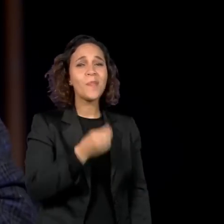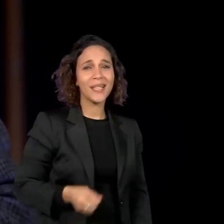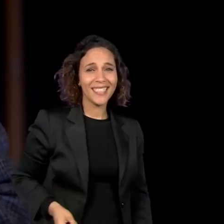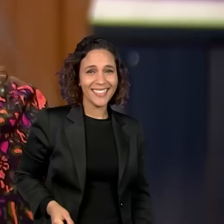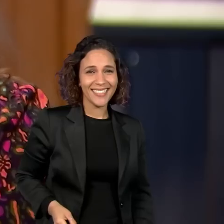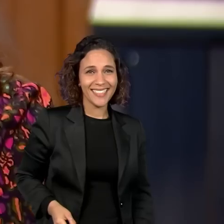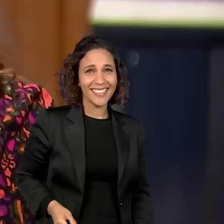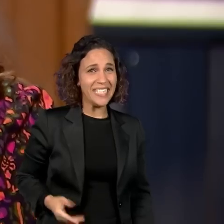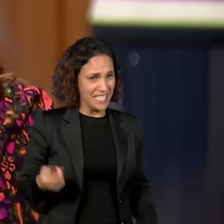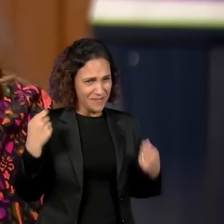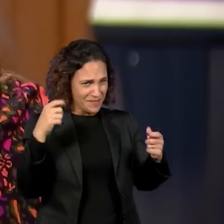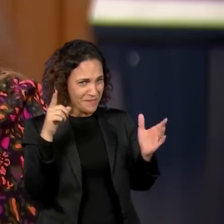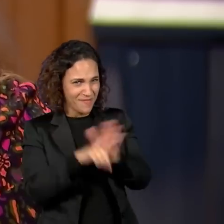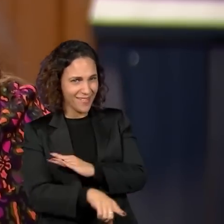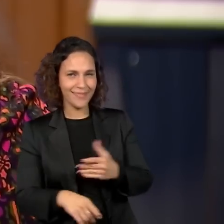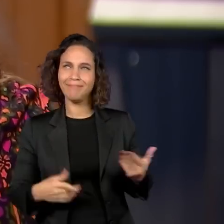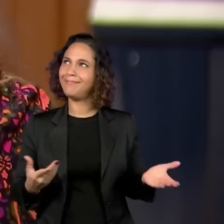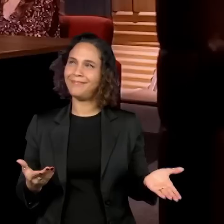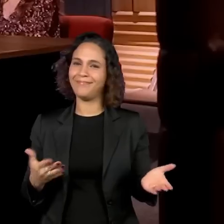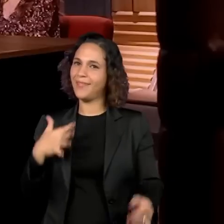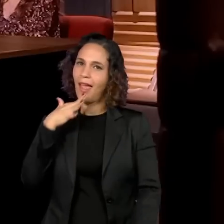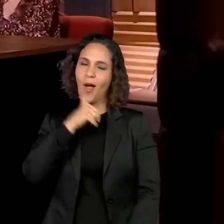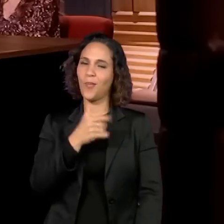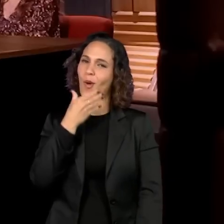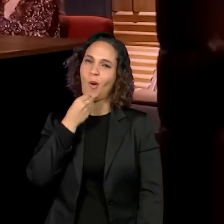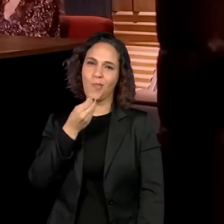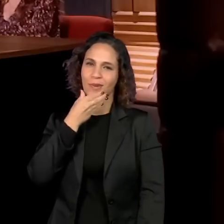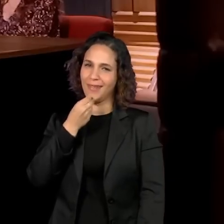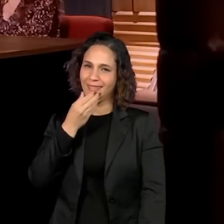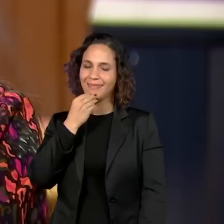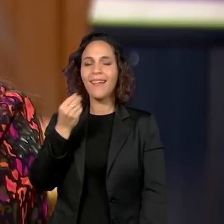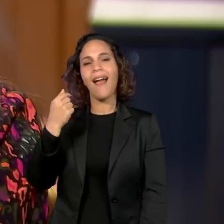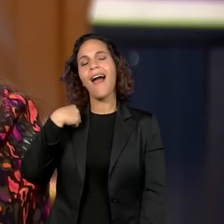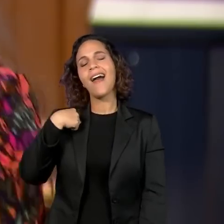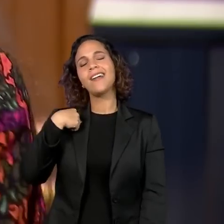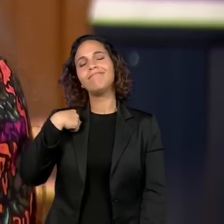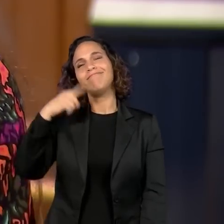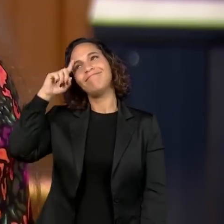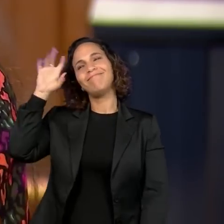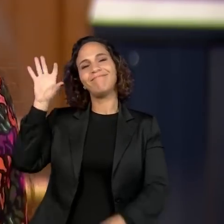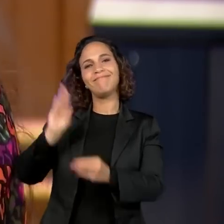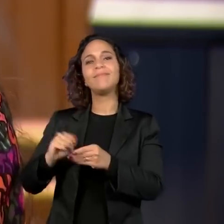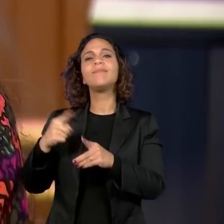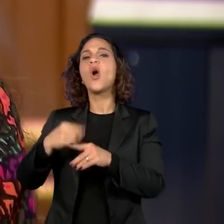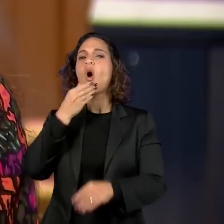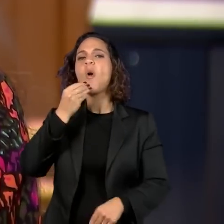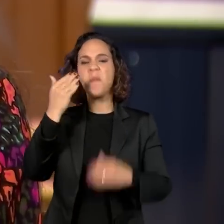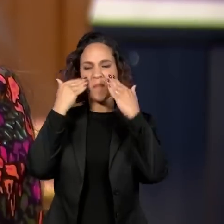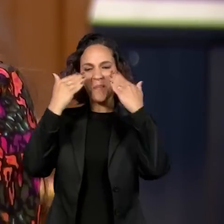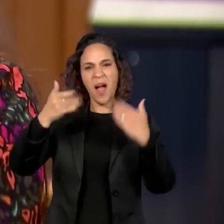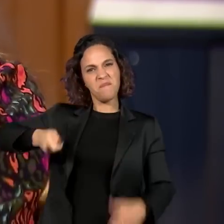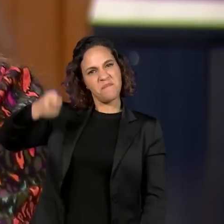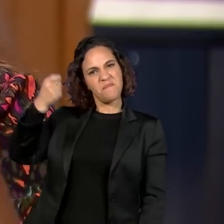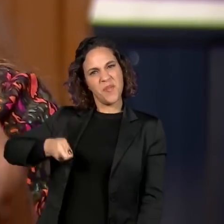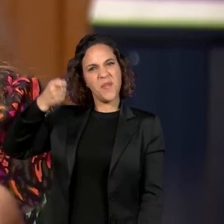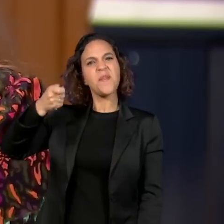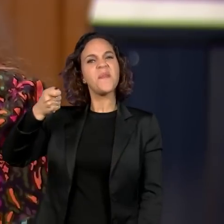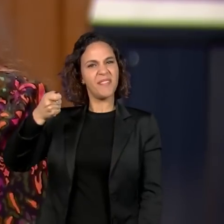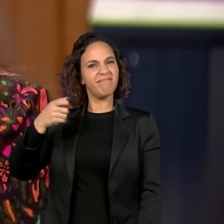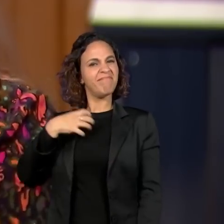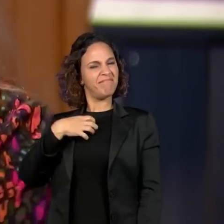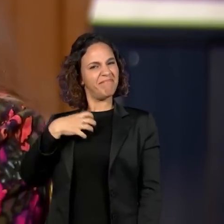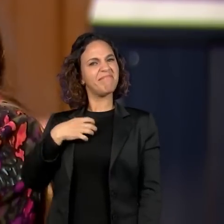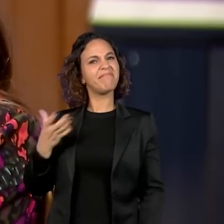meninas? Precisa perguntar, Sem dúvida, os homens. Isso me diz muito, né, dessa masculinidade que né, dessa